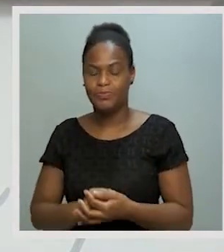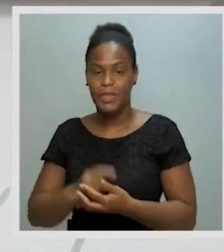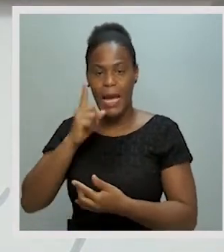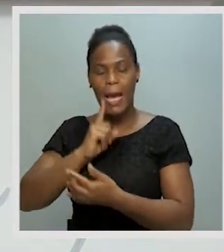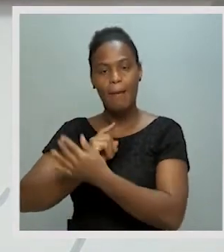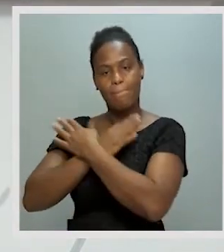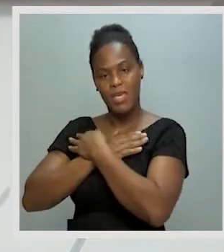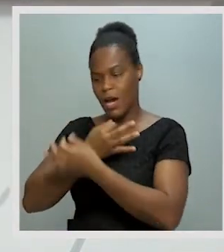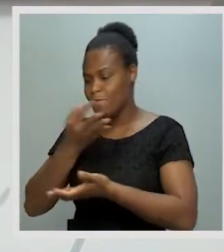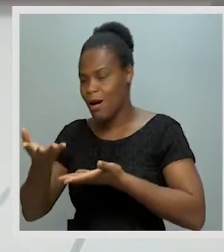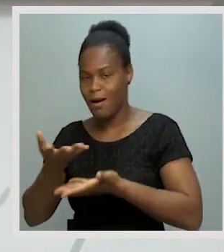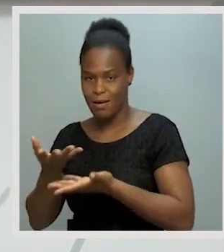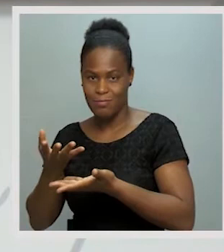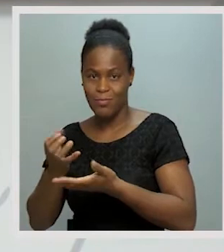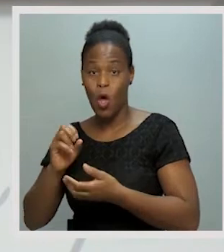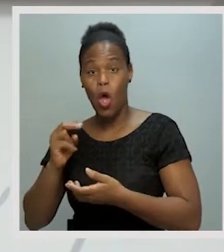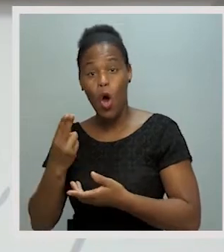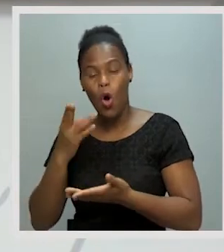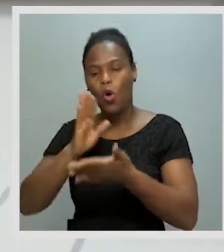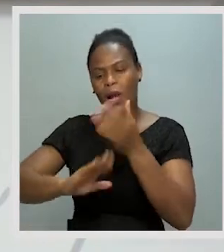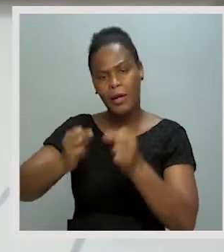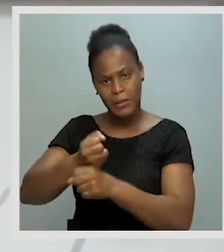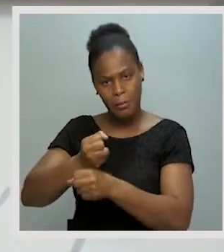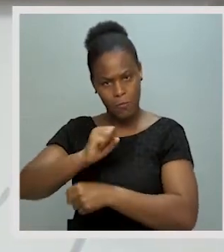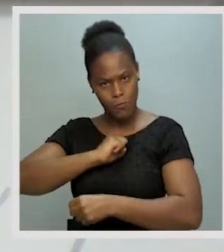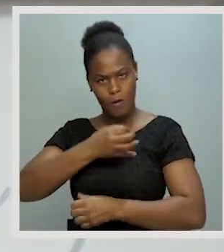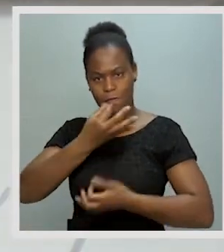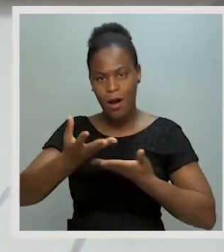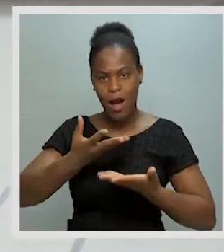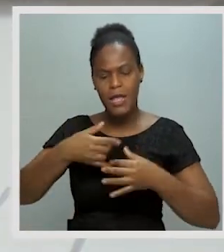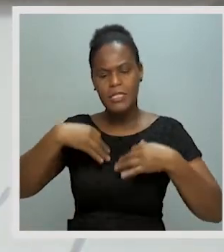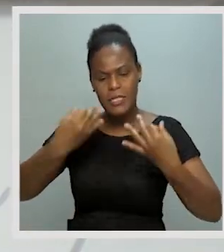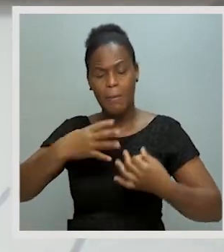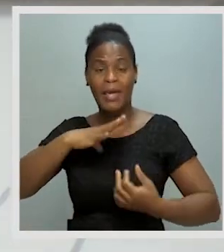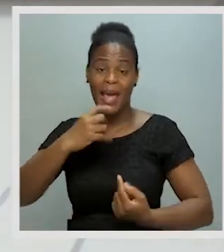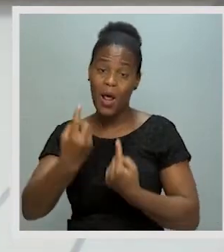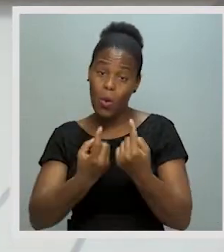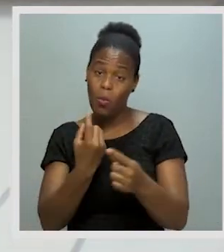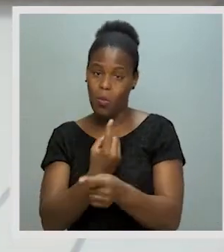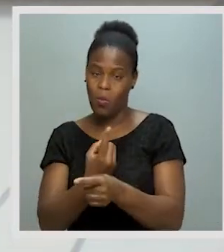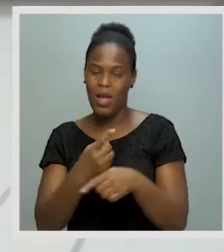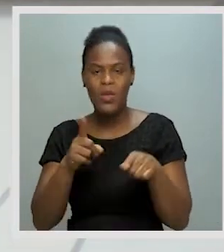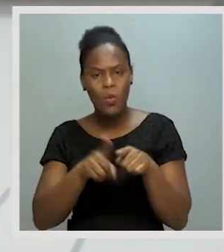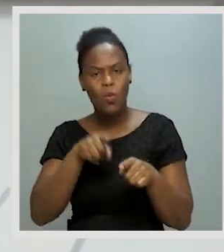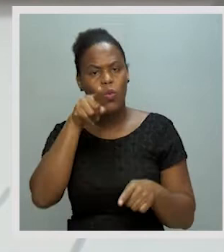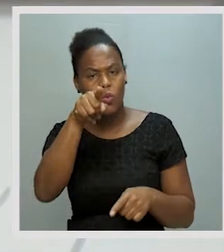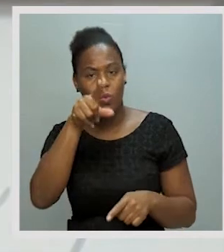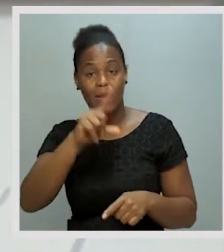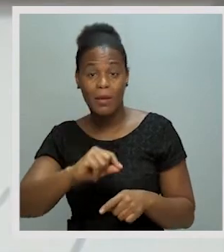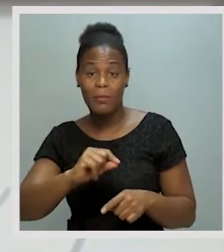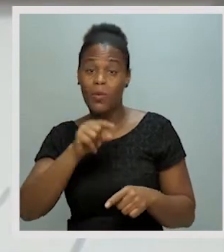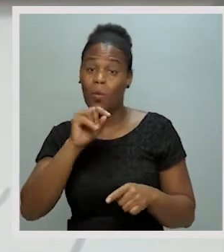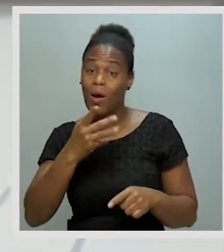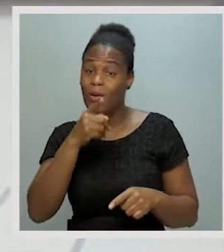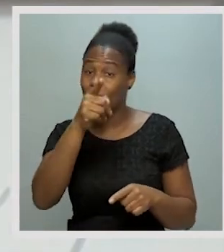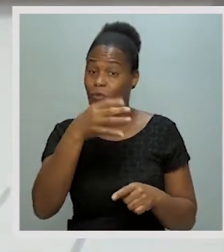uma amiga ou também com os colegas de trabalho, eu tenho sempre uma intenção. É como vocês também. Vocês, quando